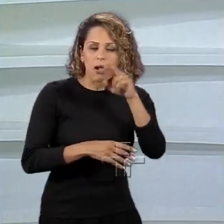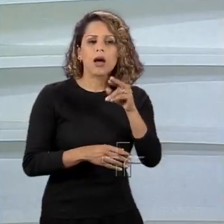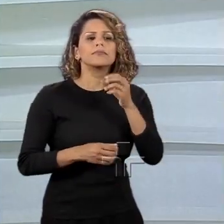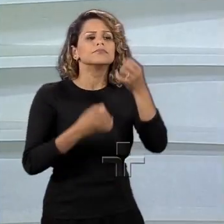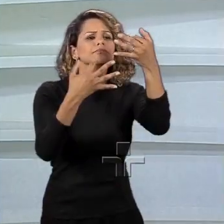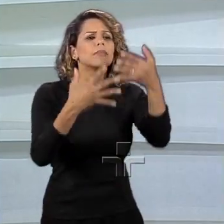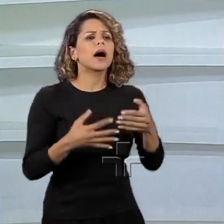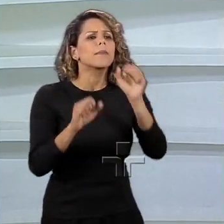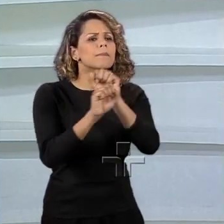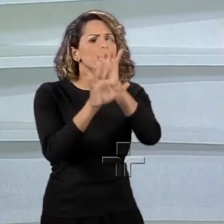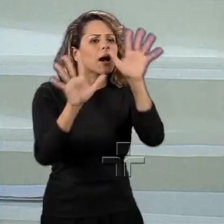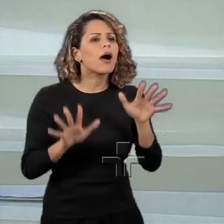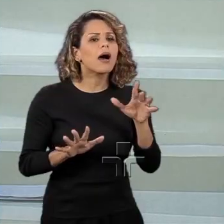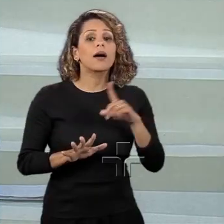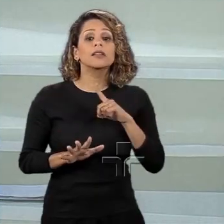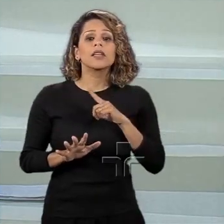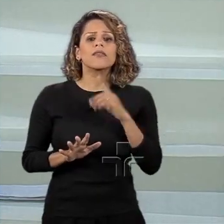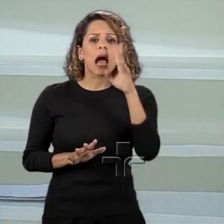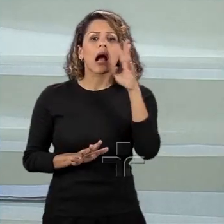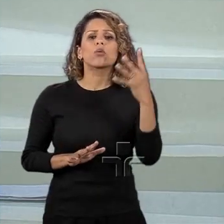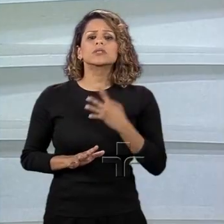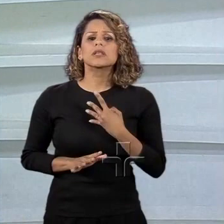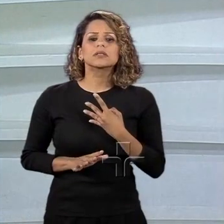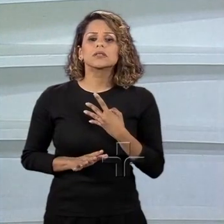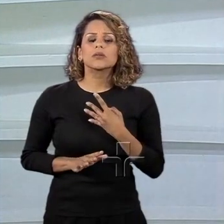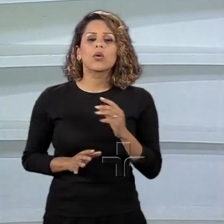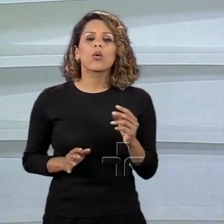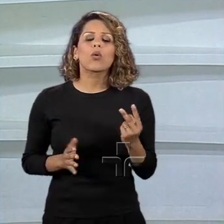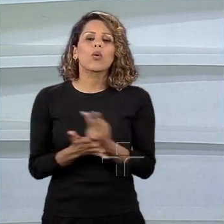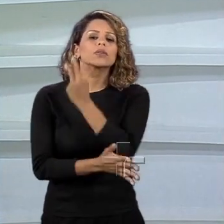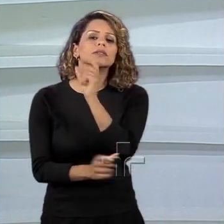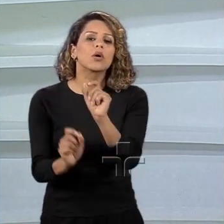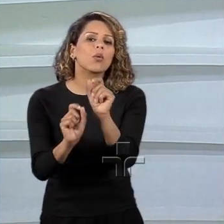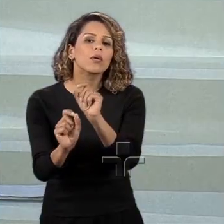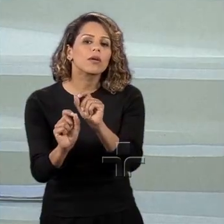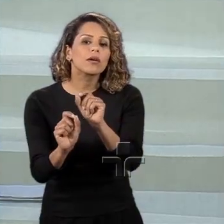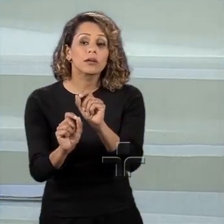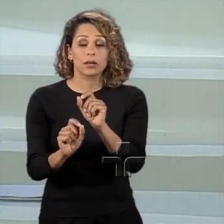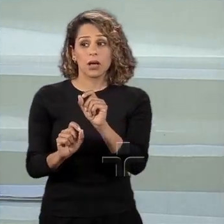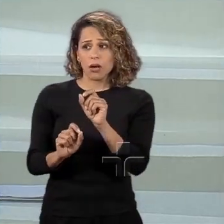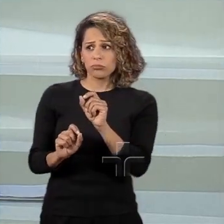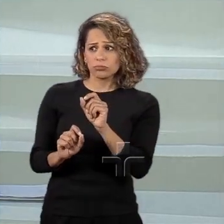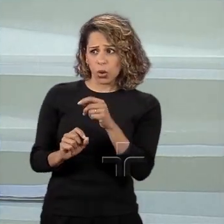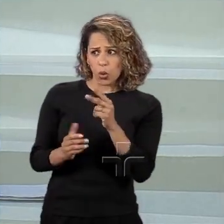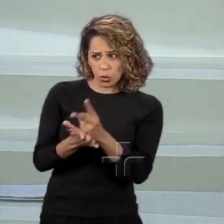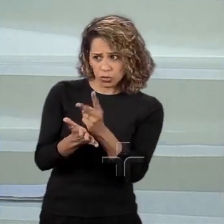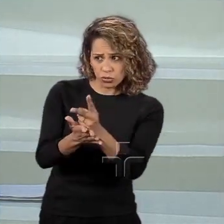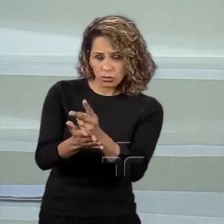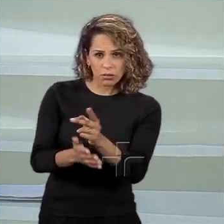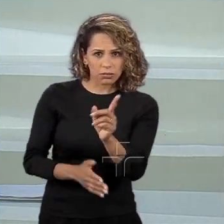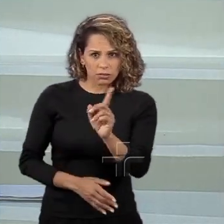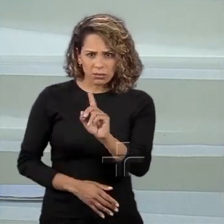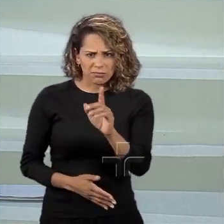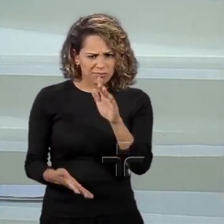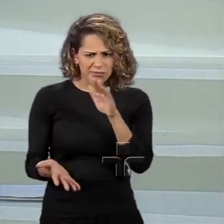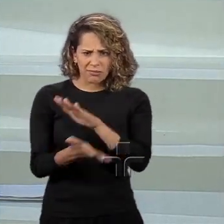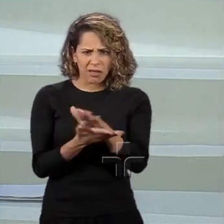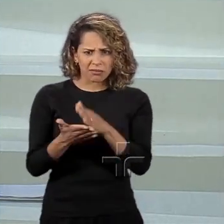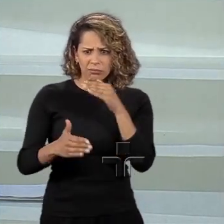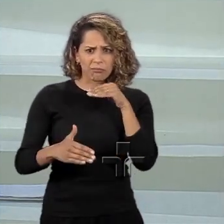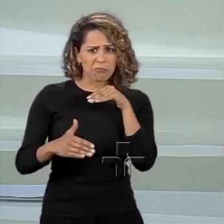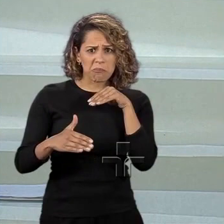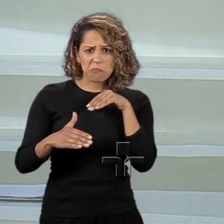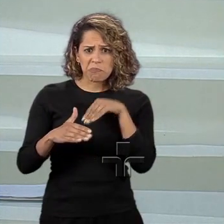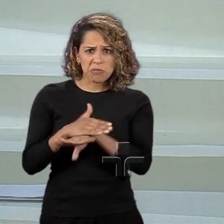acusação? Você sabe? Até onde eu sei, ela está caminhando. Não, nada. Foi arquivada. Não foi nem aberta. Eu nem